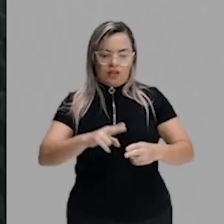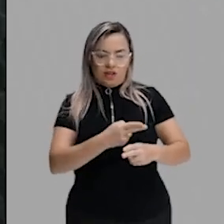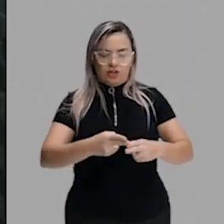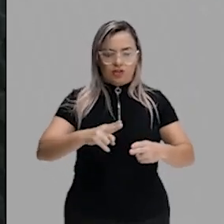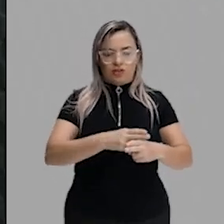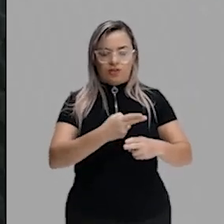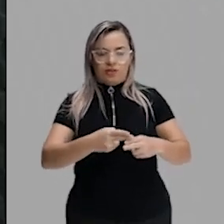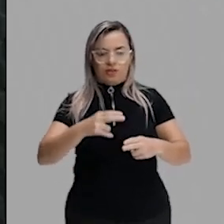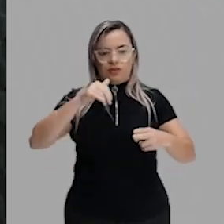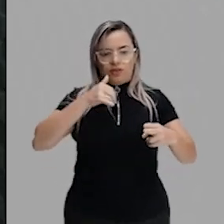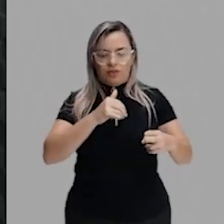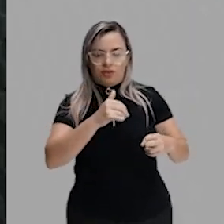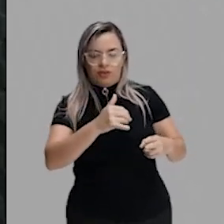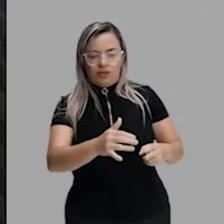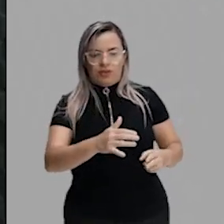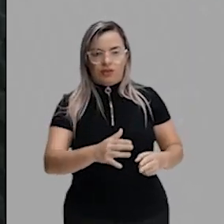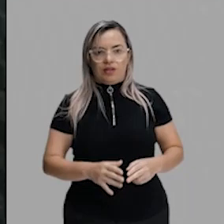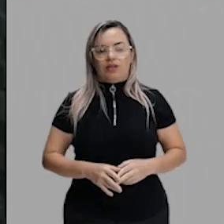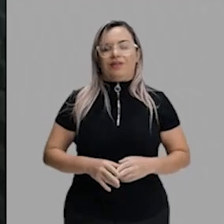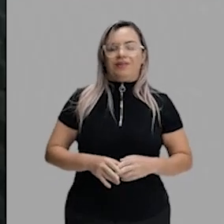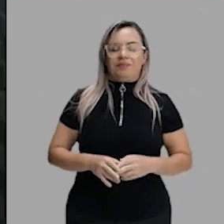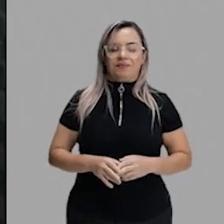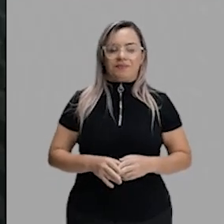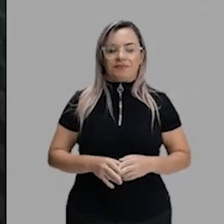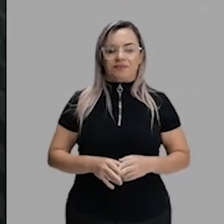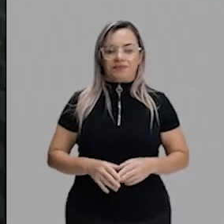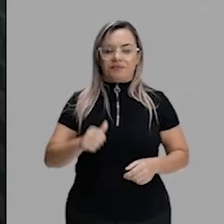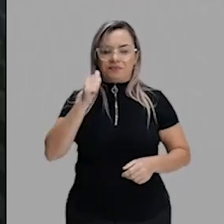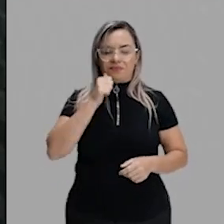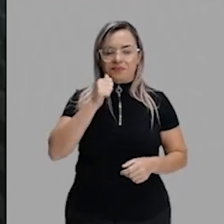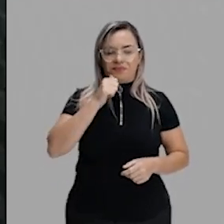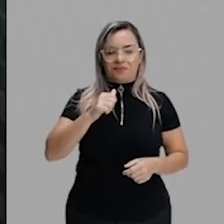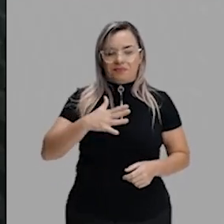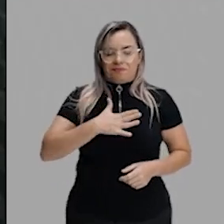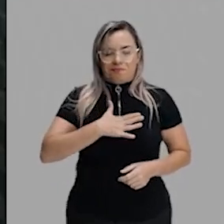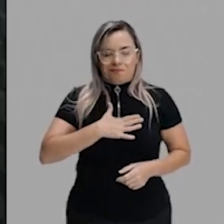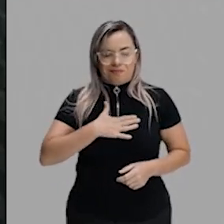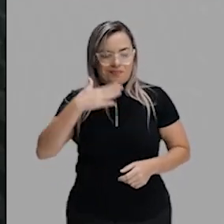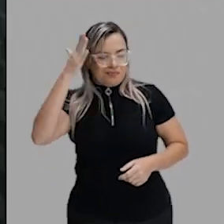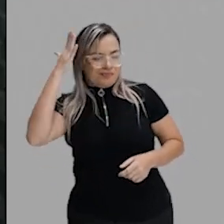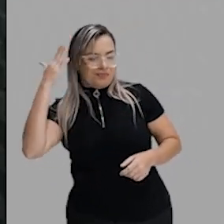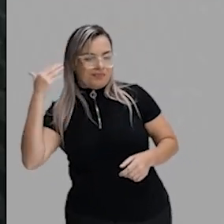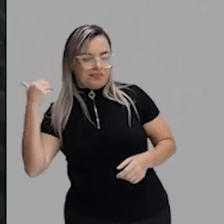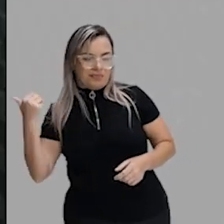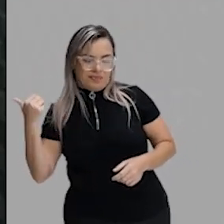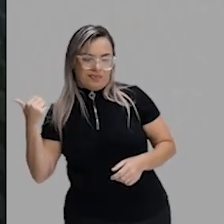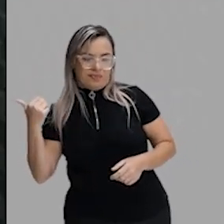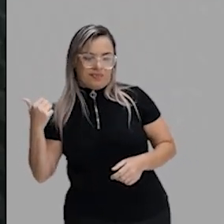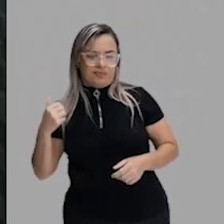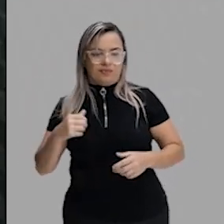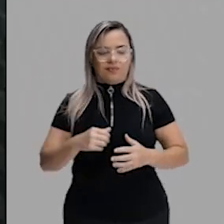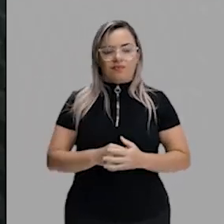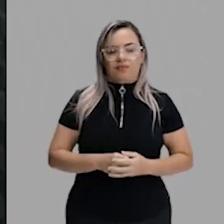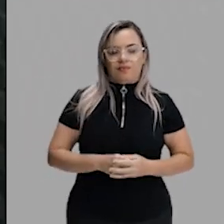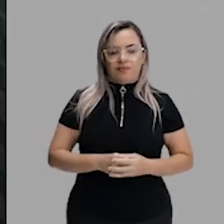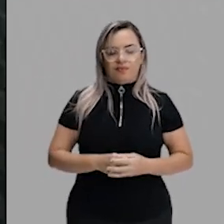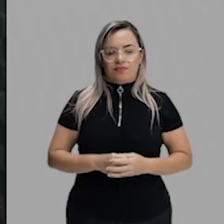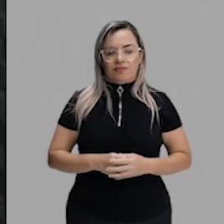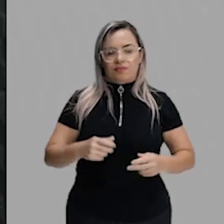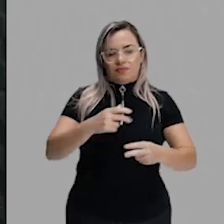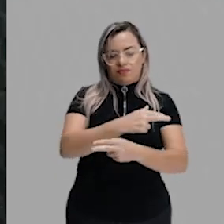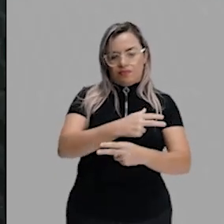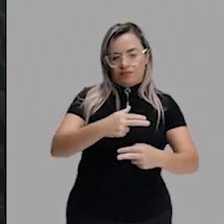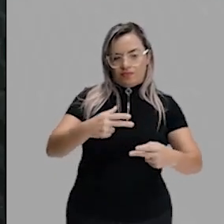as meninas aí que possivelmente gostam de passar uma chapinha no cabelo, ok? Então, esses são aparelhos